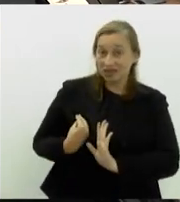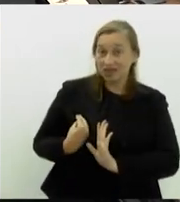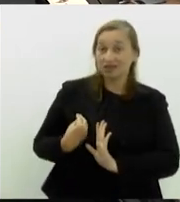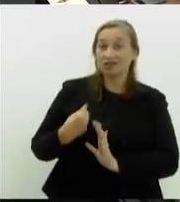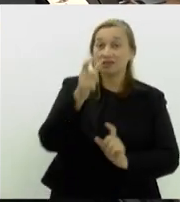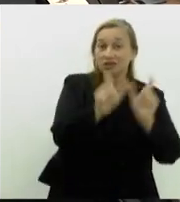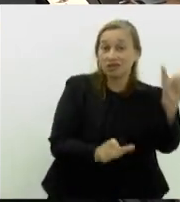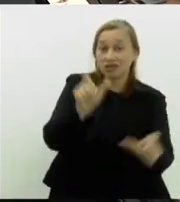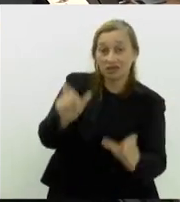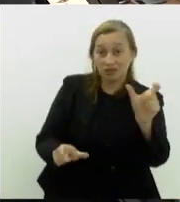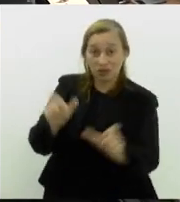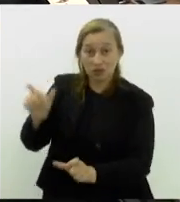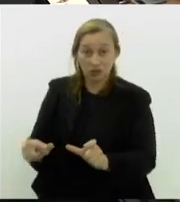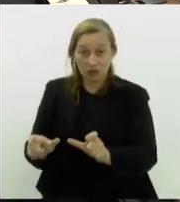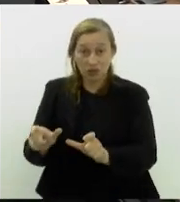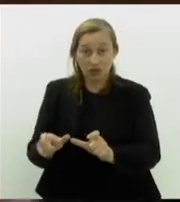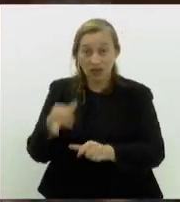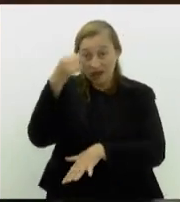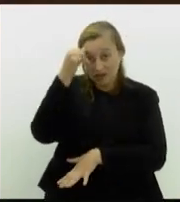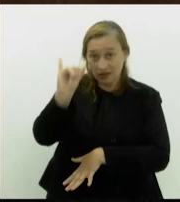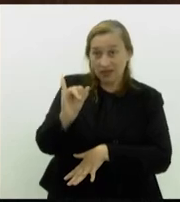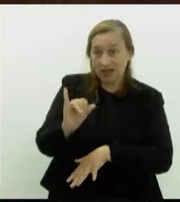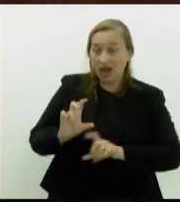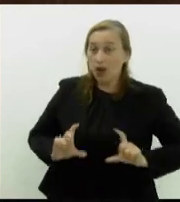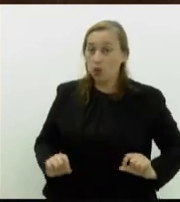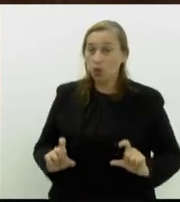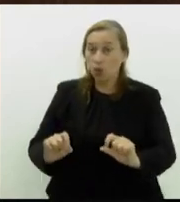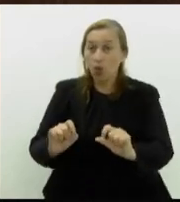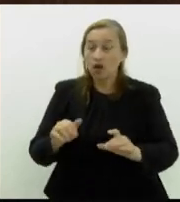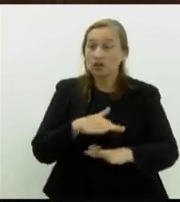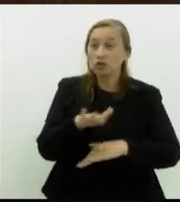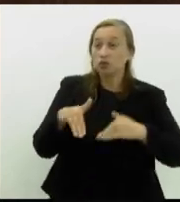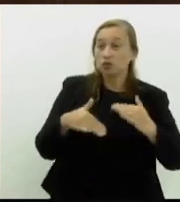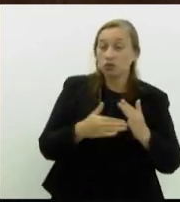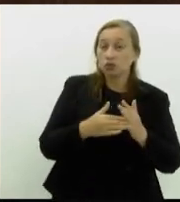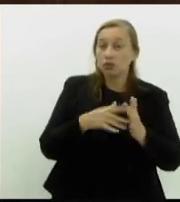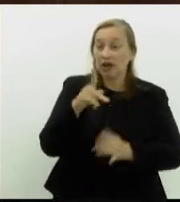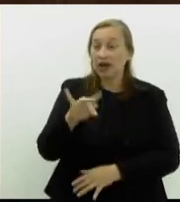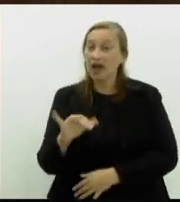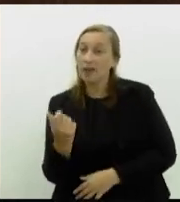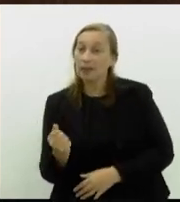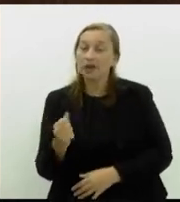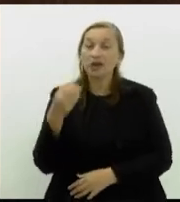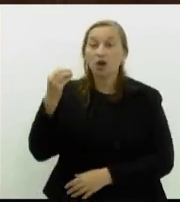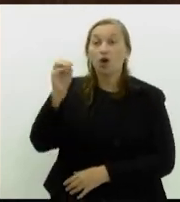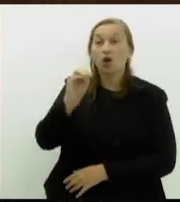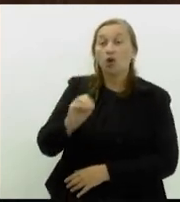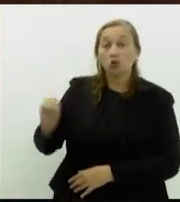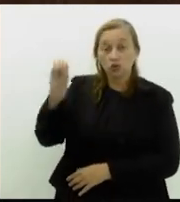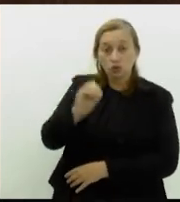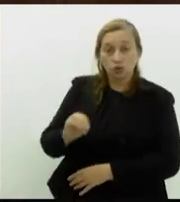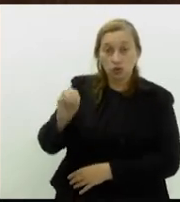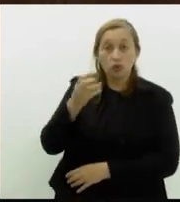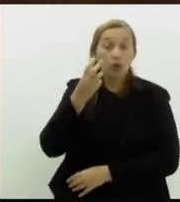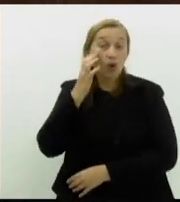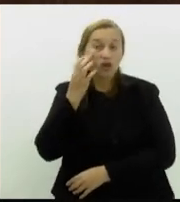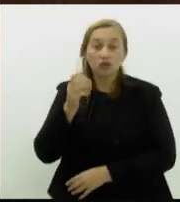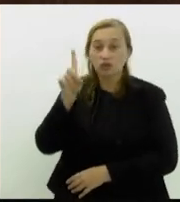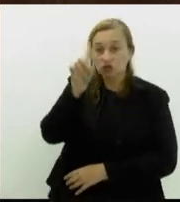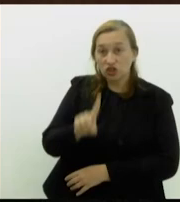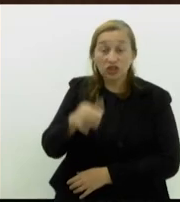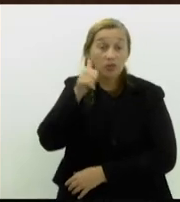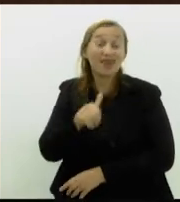do câncer. Nós fizemos aqui toda uma campanha no Outubro Rosa, justamente com a Comissão de Defesa dos Direitos da Mulher,